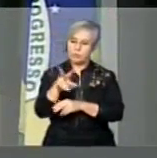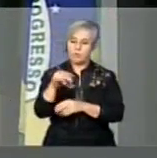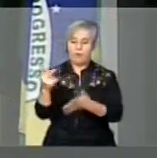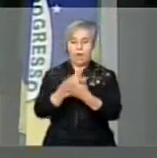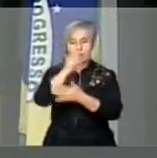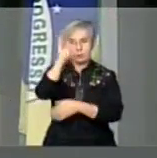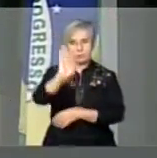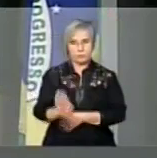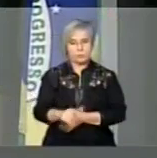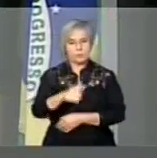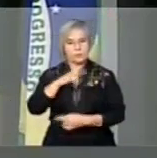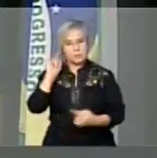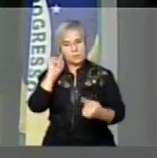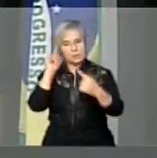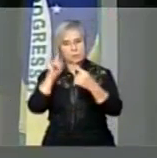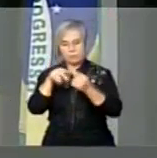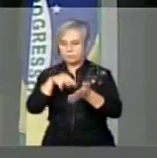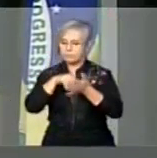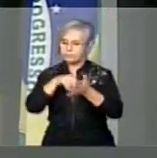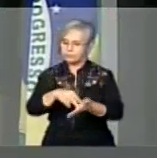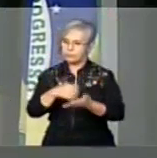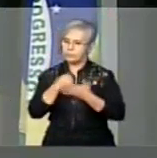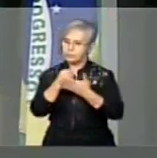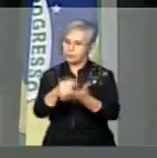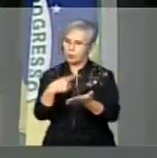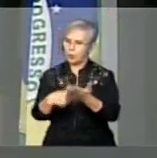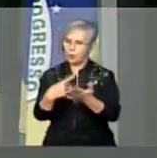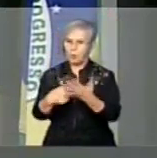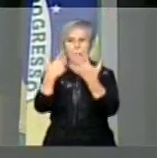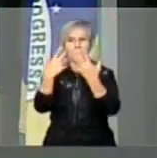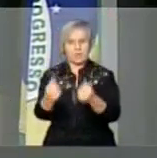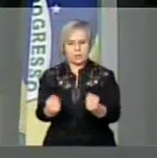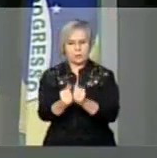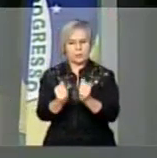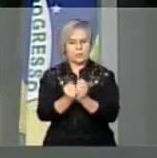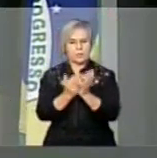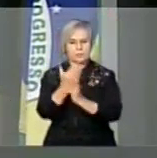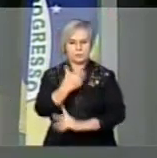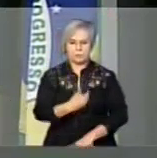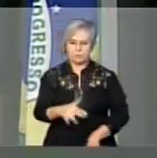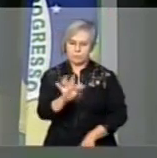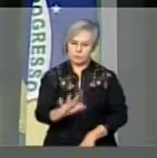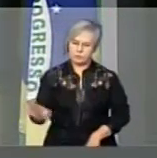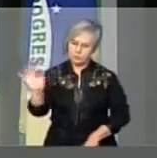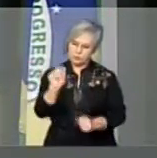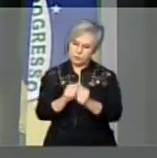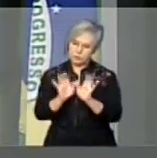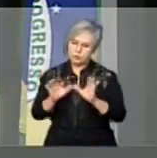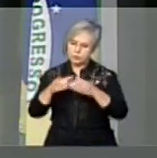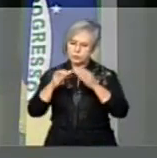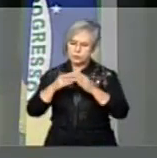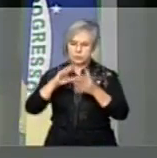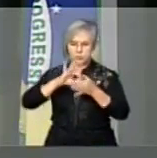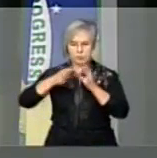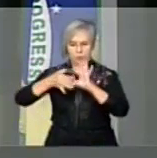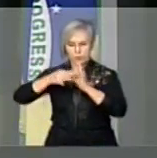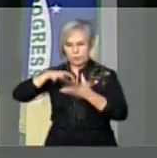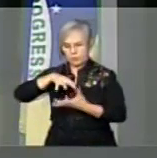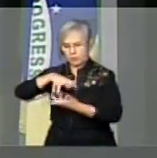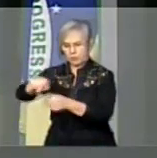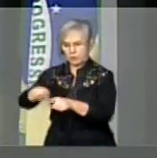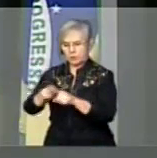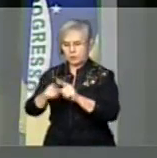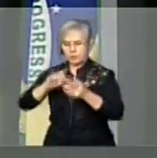Brasil, visando a efetivação de compromissos assumidos pelo governo federal junto ao Comitê Olímpico Internacional e o